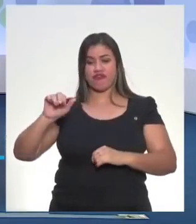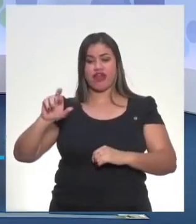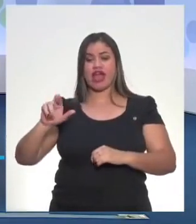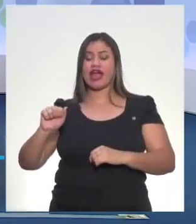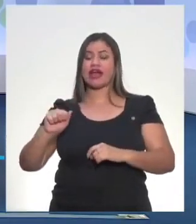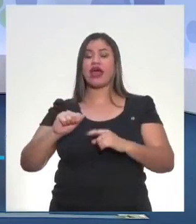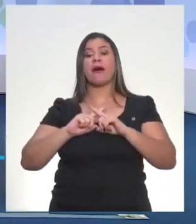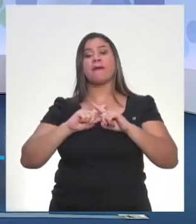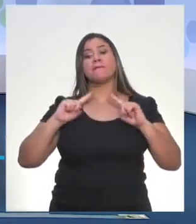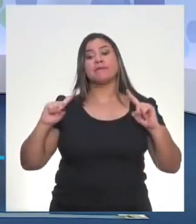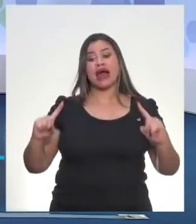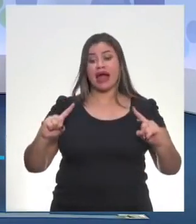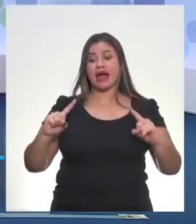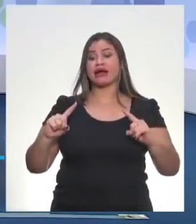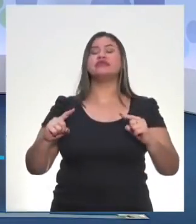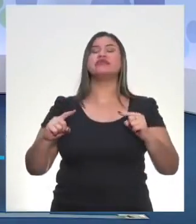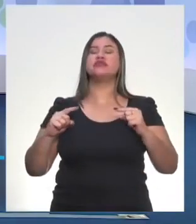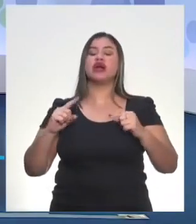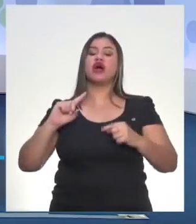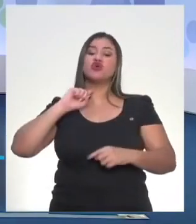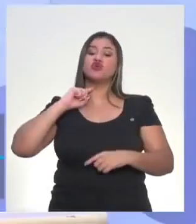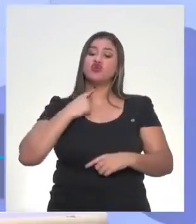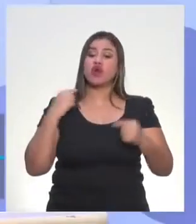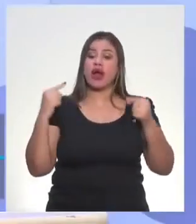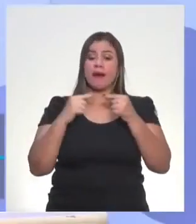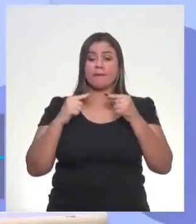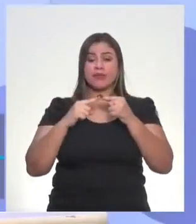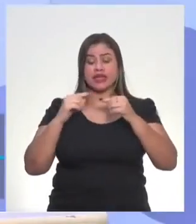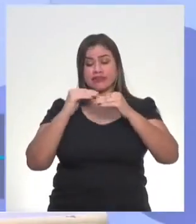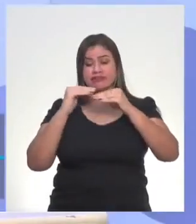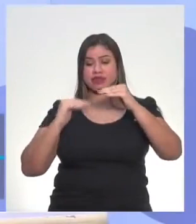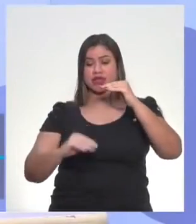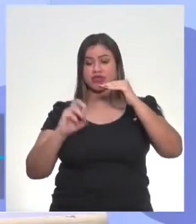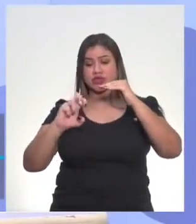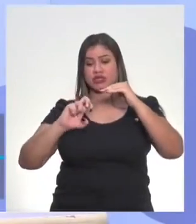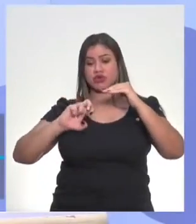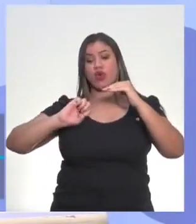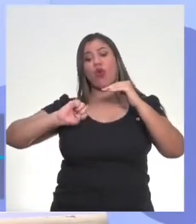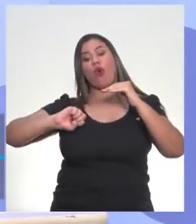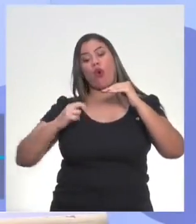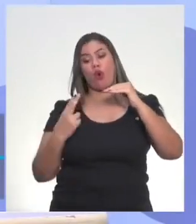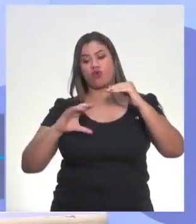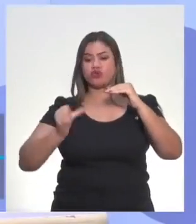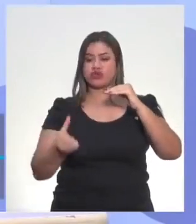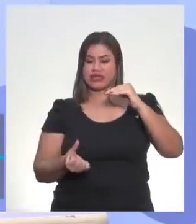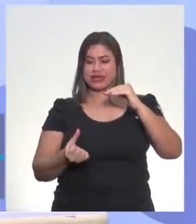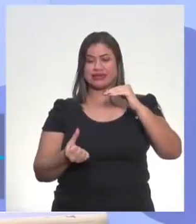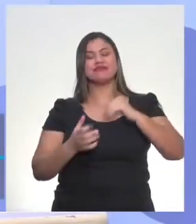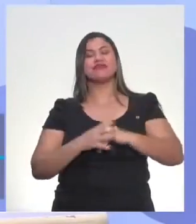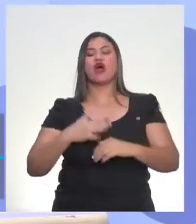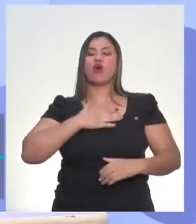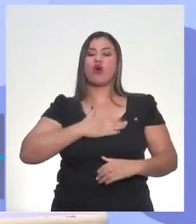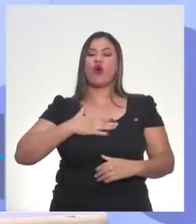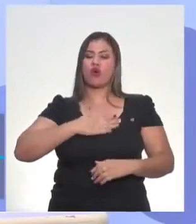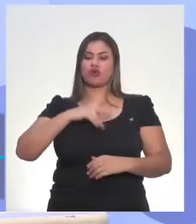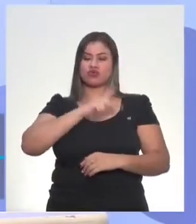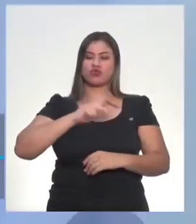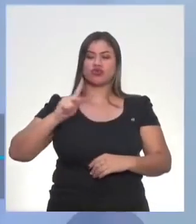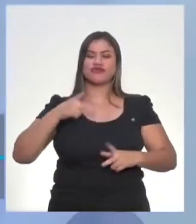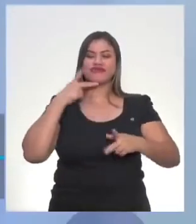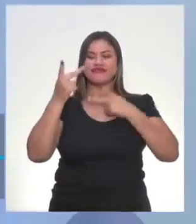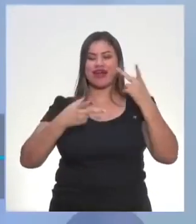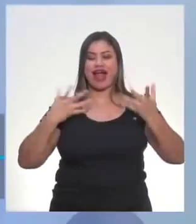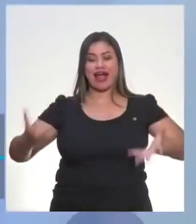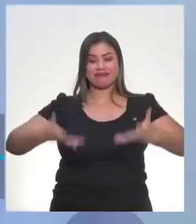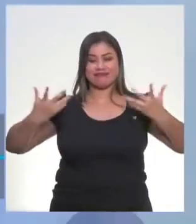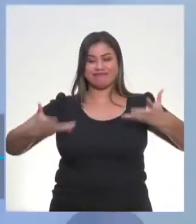5, 6 é considerada ácido em termos de poluição, né? Isso, muito bem, professor, muito bem lembrado. Eu gosto da contribuição dos professores, que enriquece a aula.